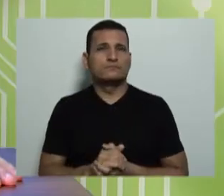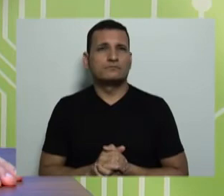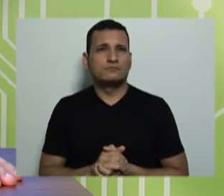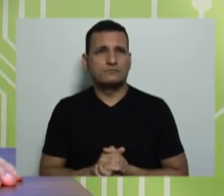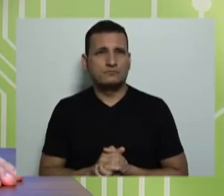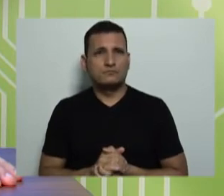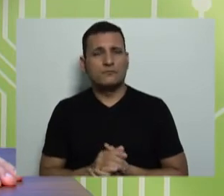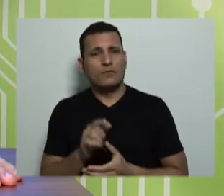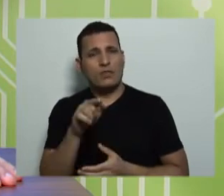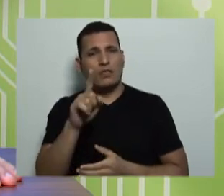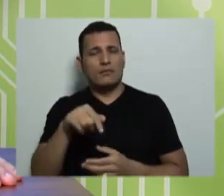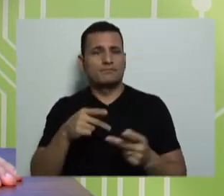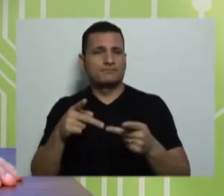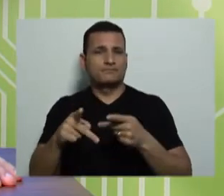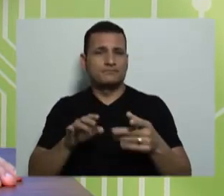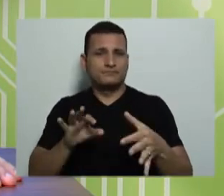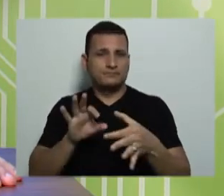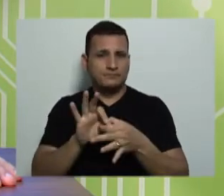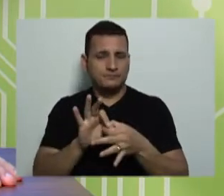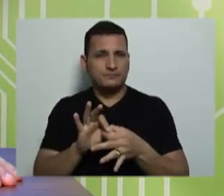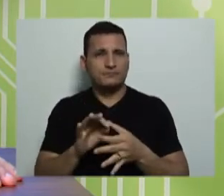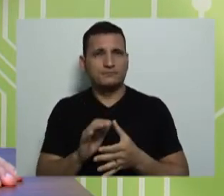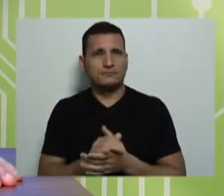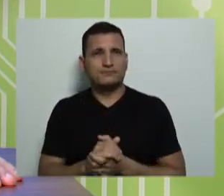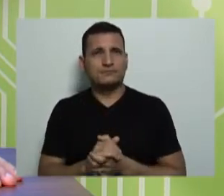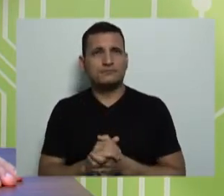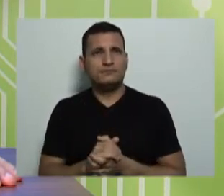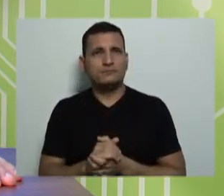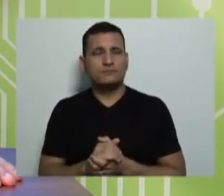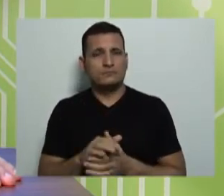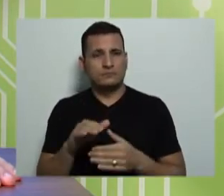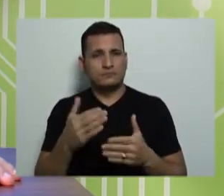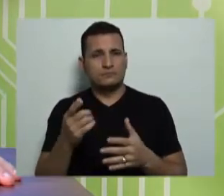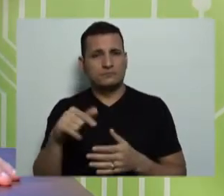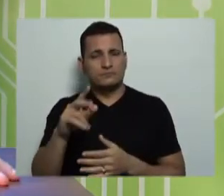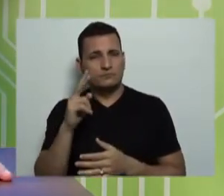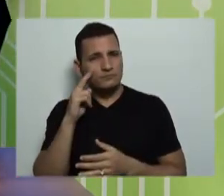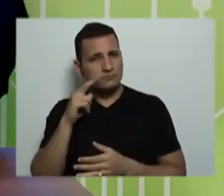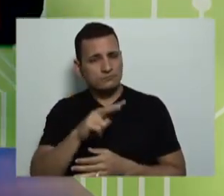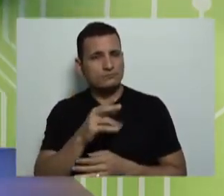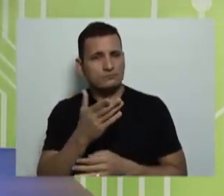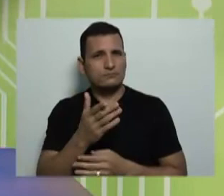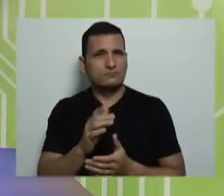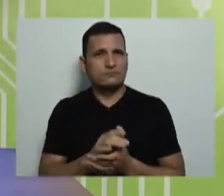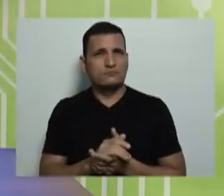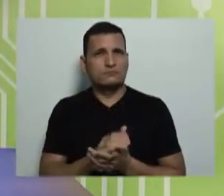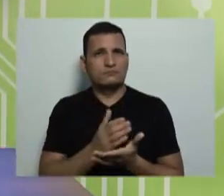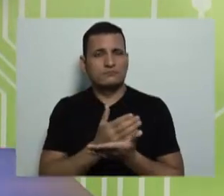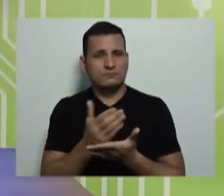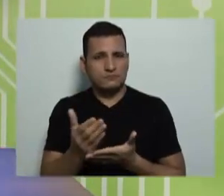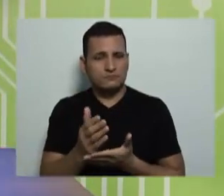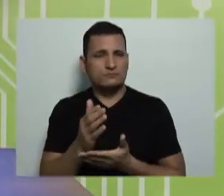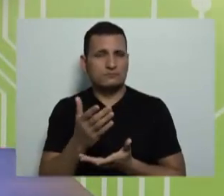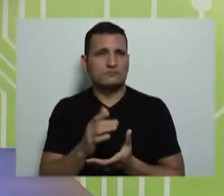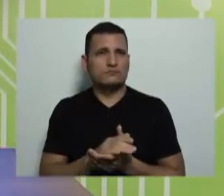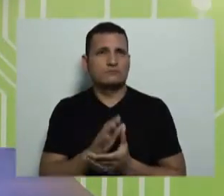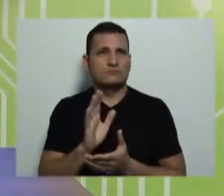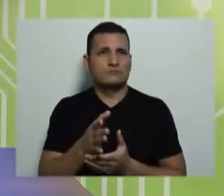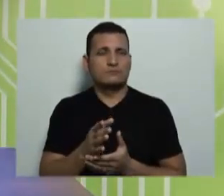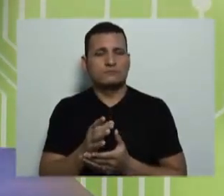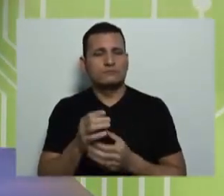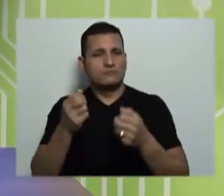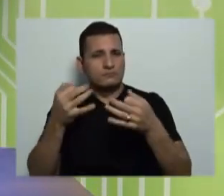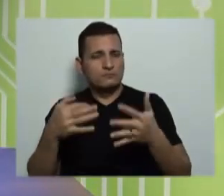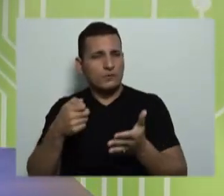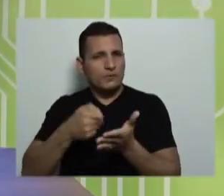nosso projeto integrador. Então, pessoal, vejam que a gente já vai partir aqui agora, a gente falou das obrigações da parte